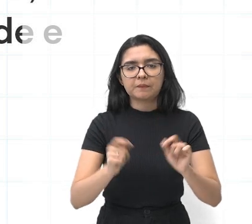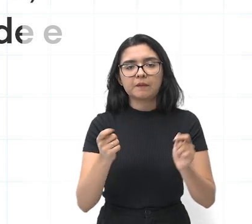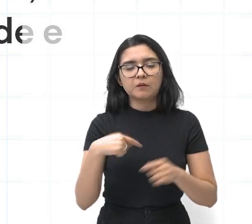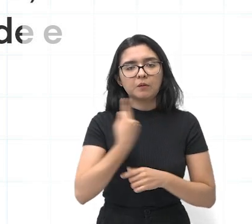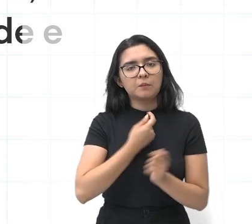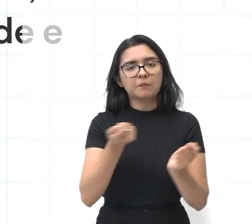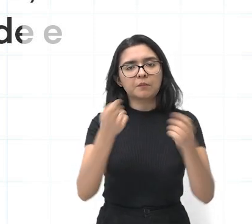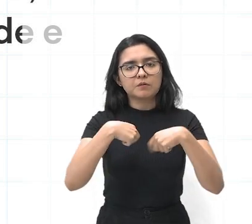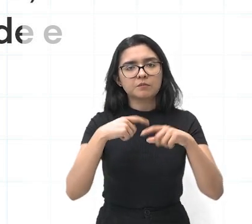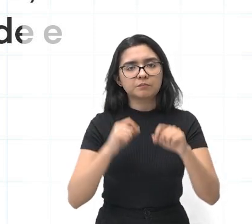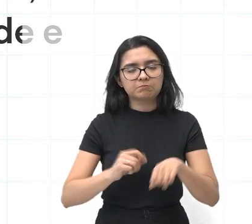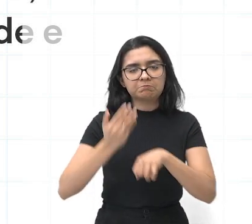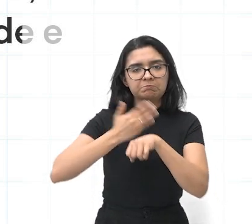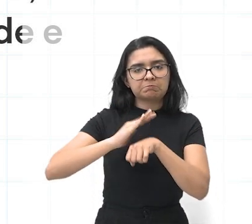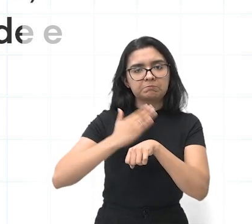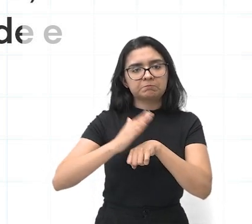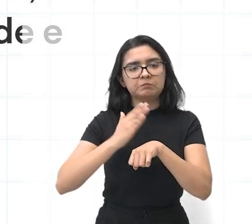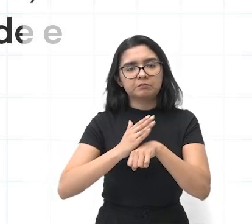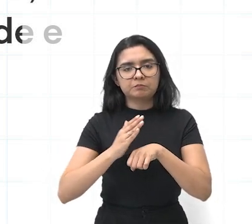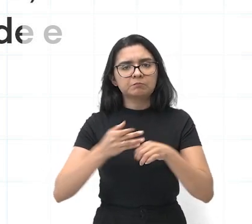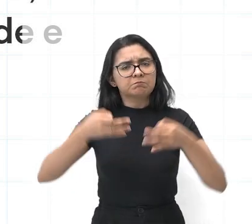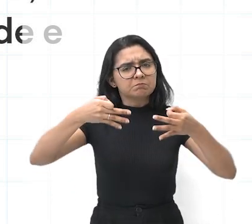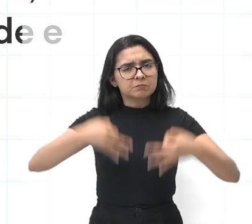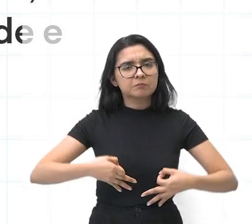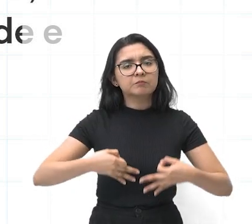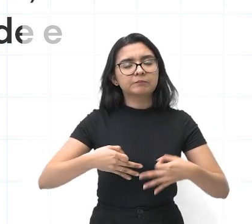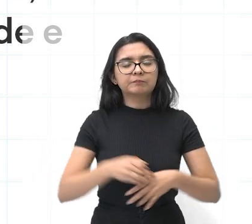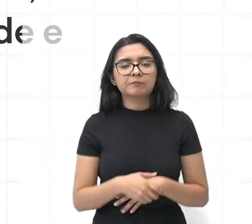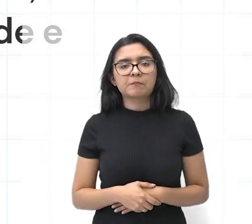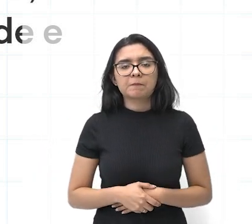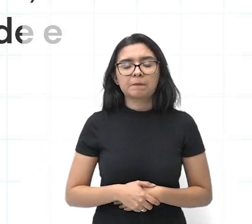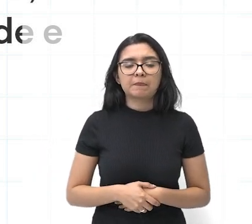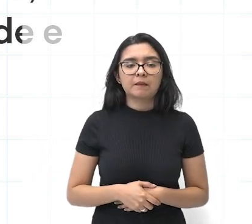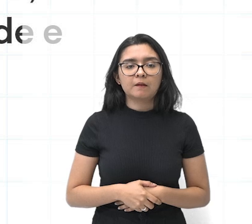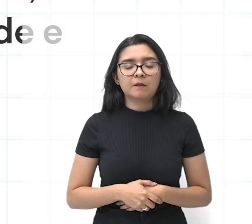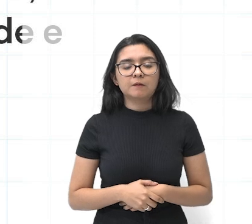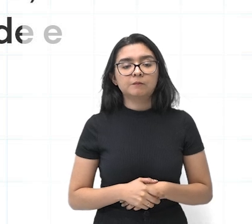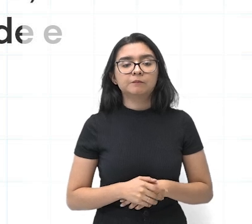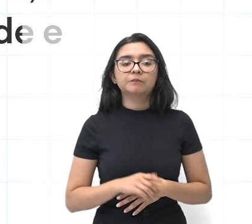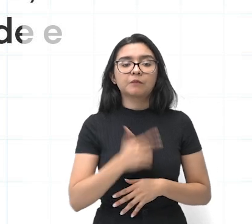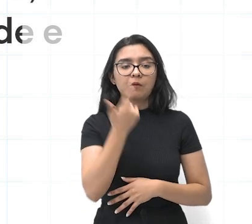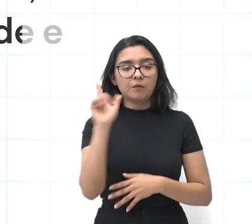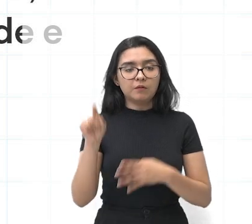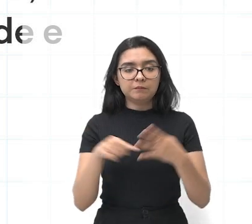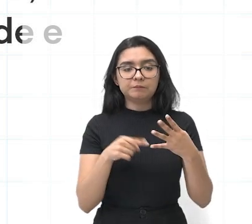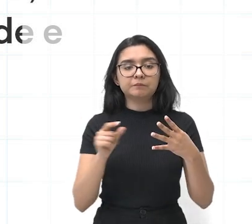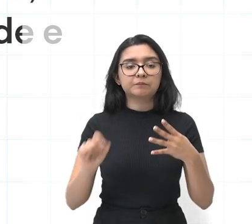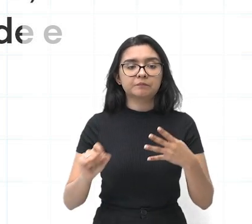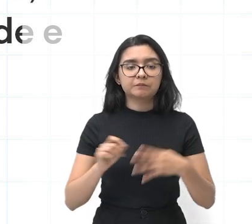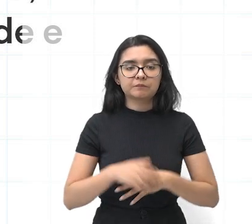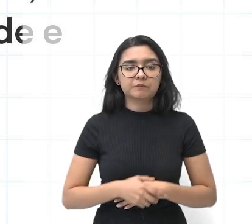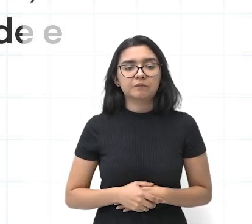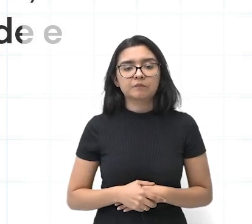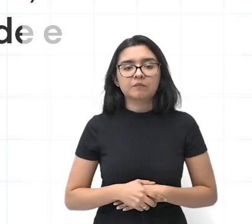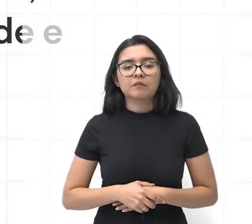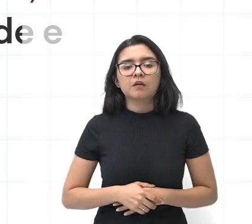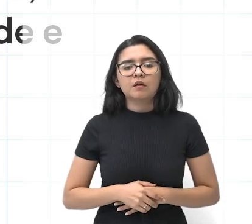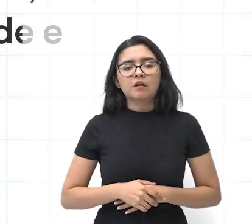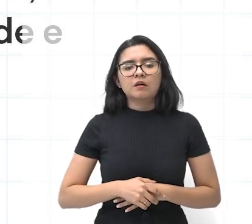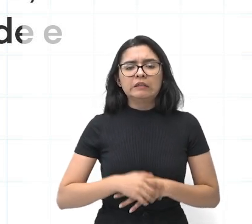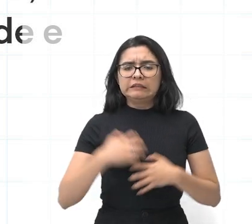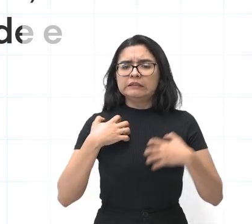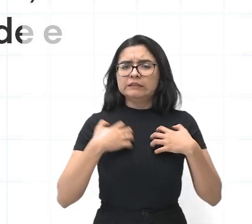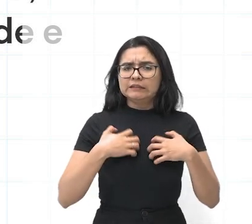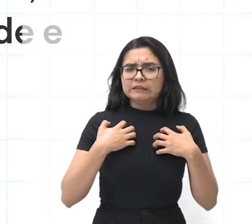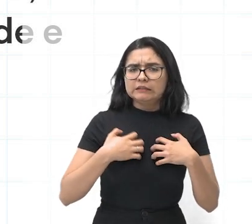gente possa fazer o exercício de forma satisfatória. Outro benefício, alivia o